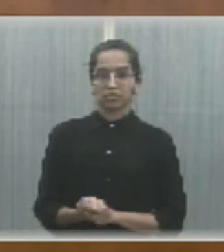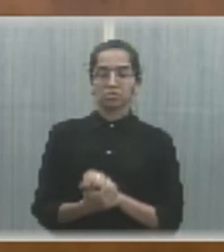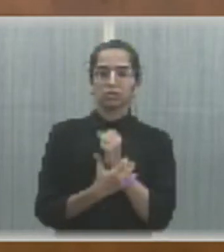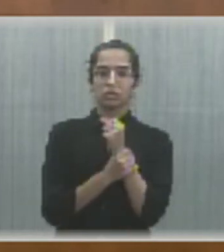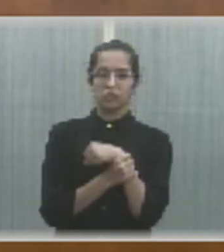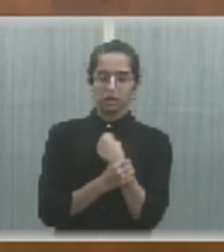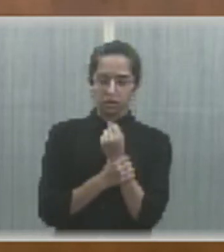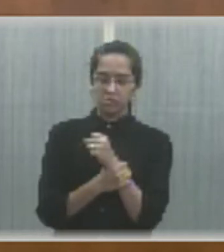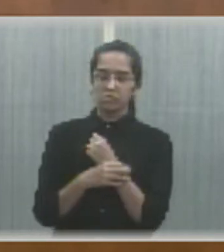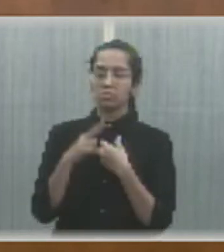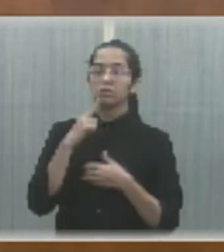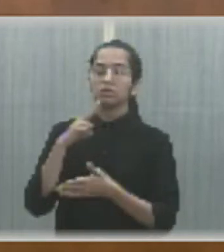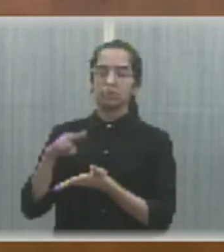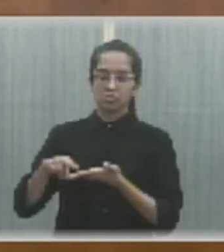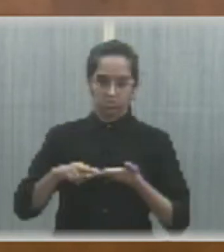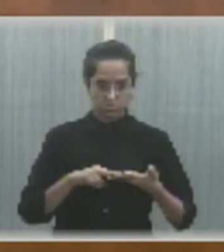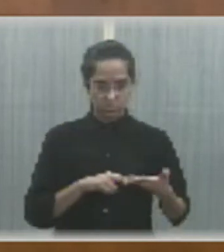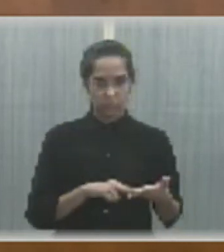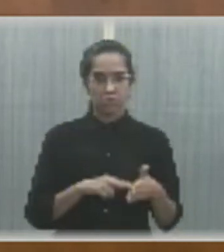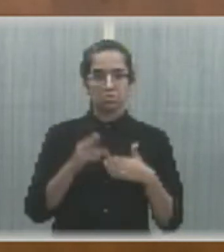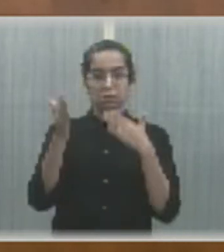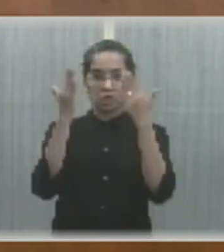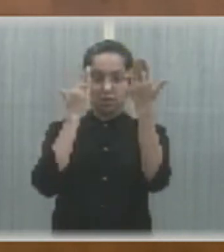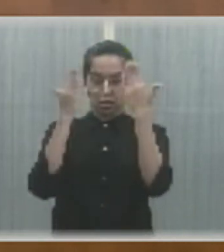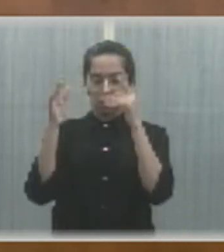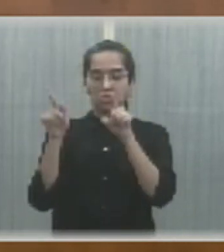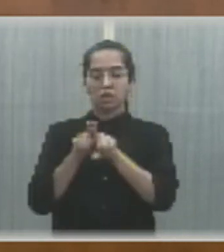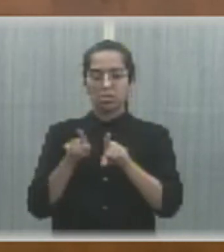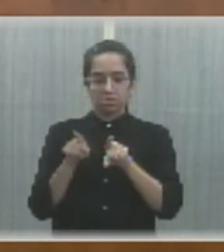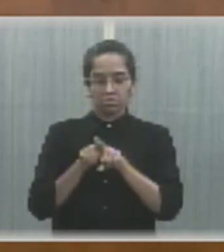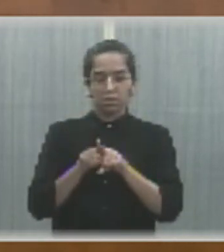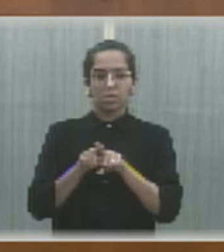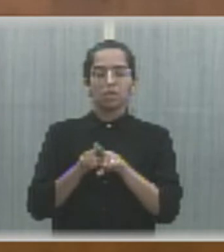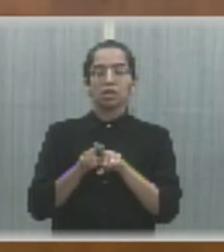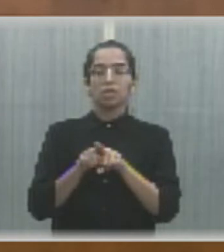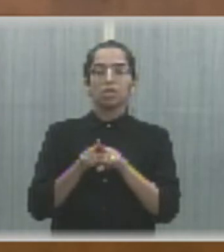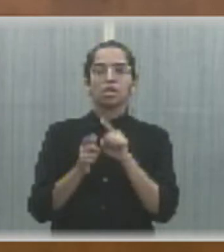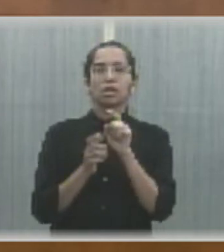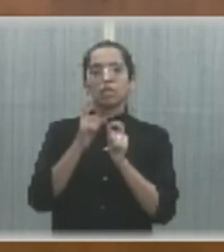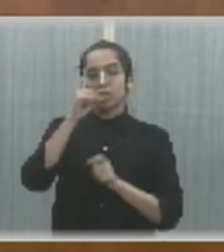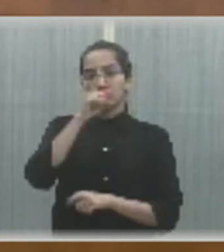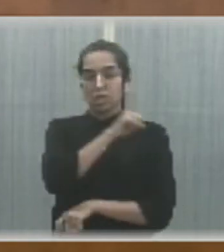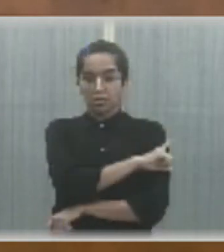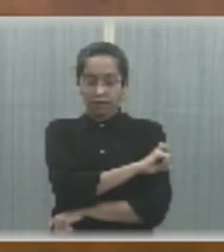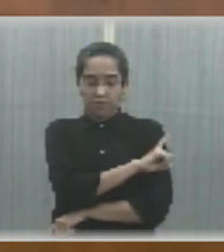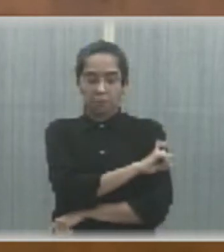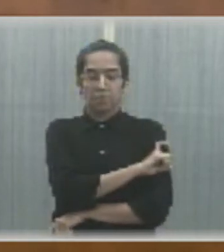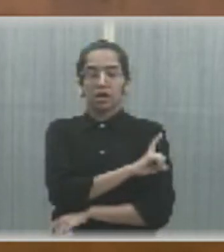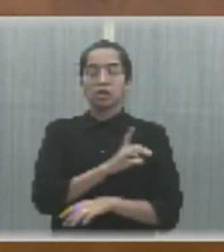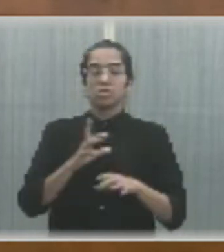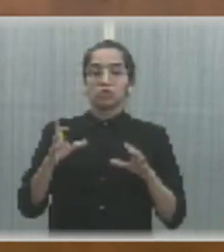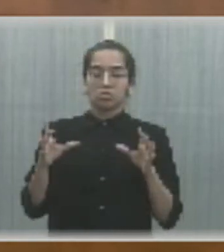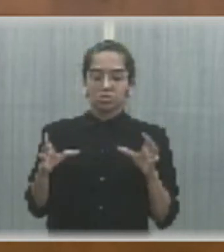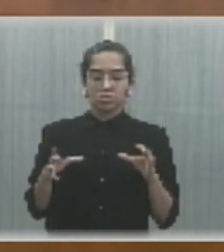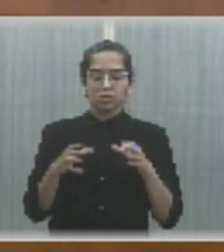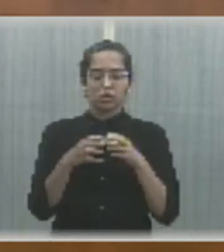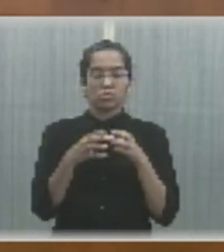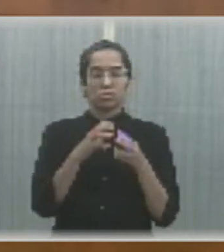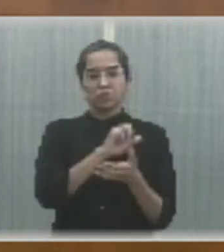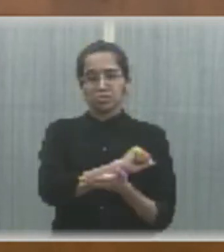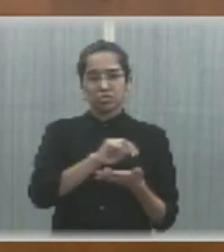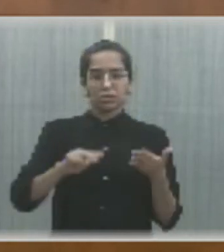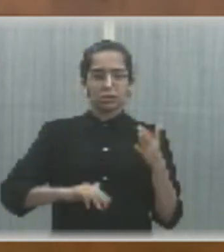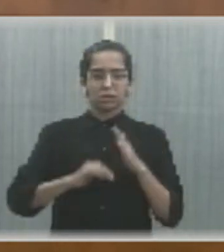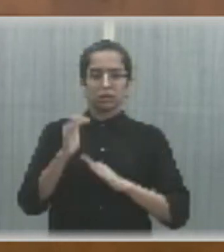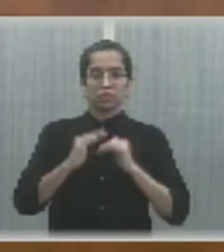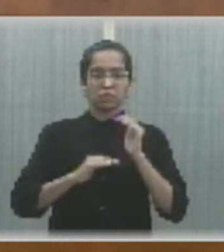fisioterapeutas, enquanto chegou dos psicólogos, enquanto está chegando da enfermagem, uma equipe multidisciplinar, que é o que deve ter